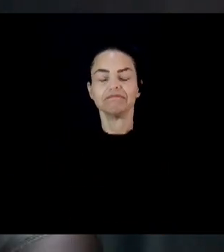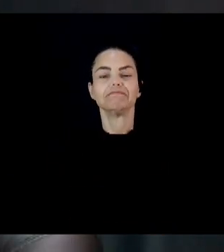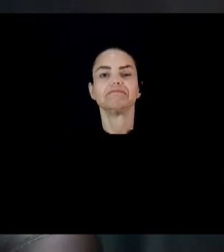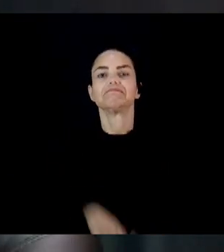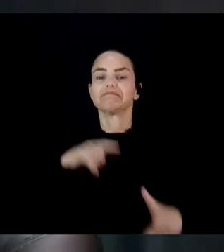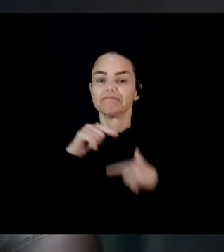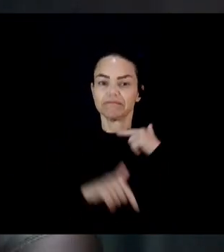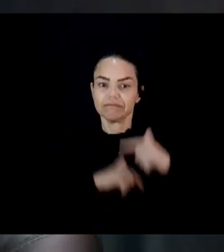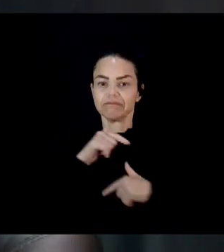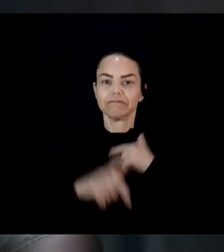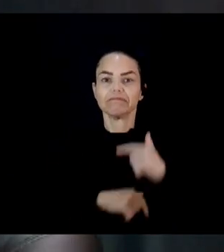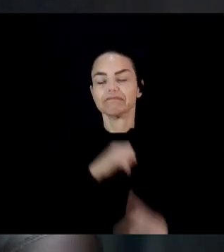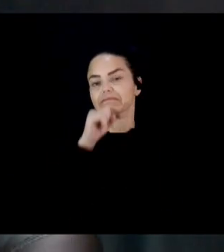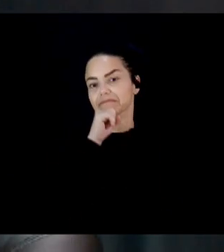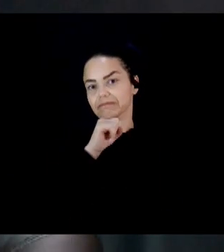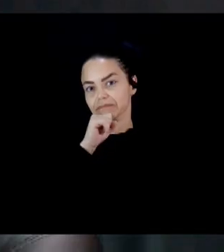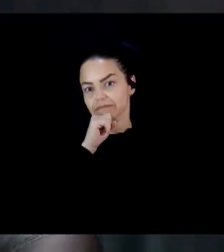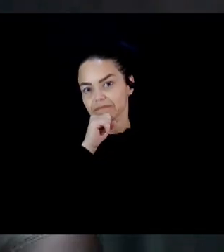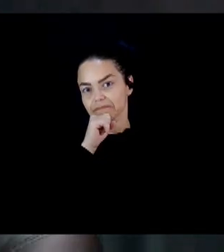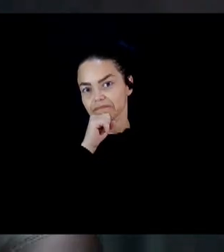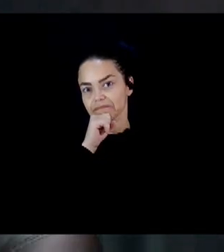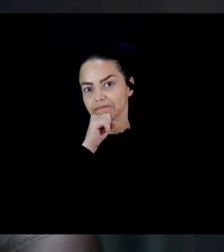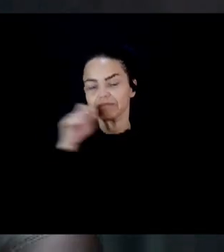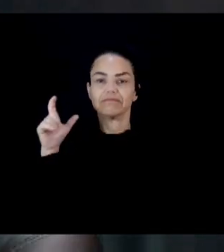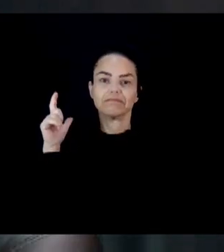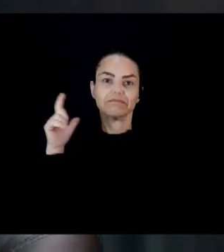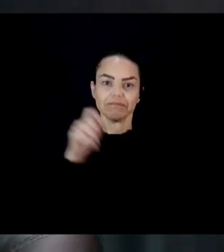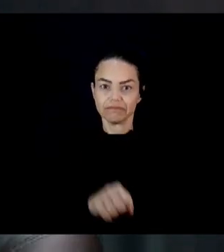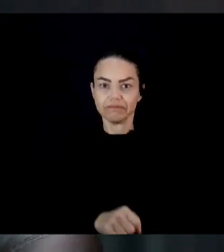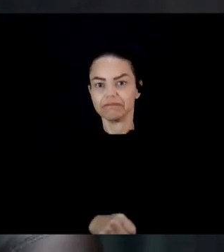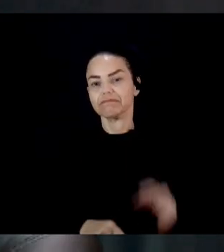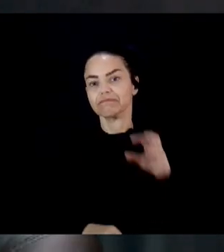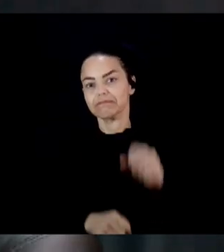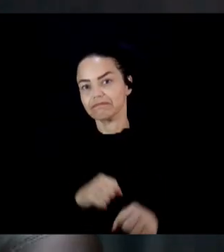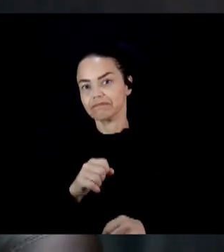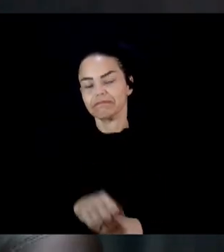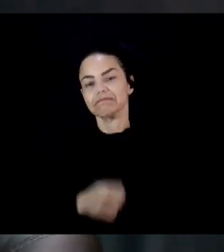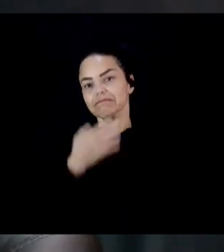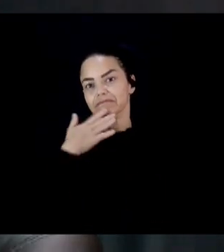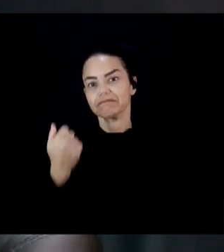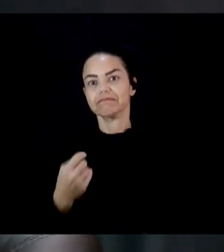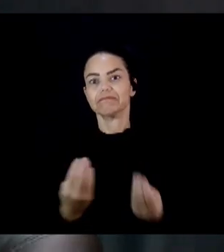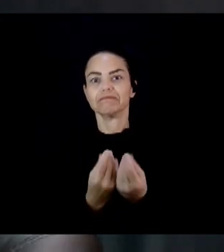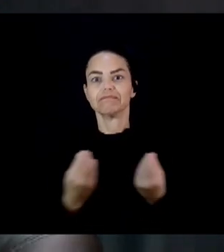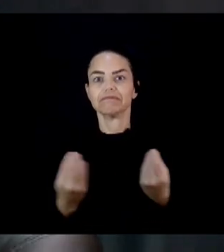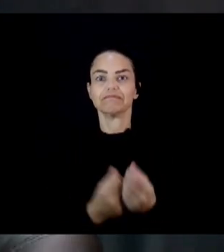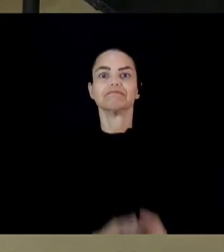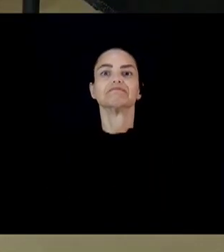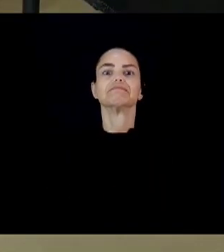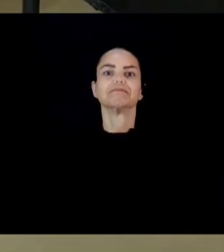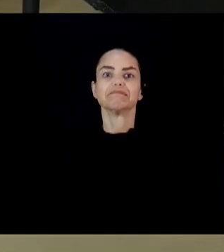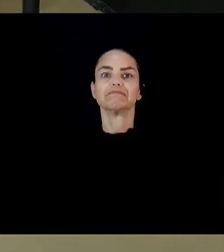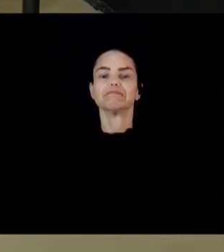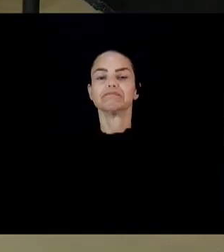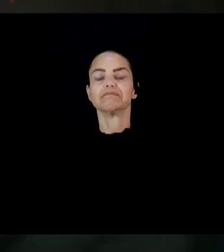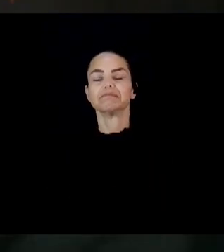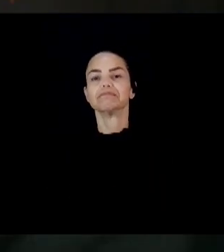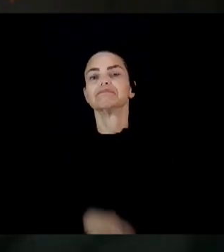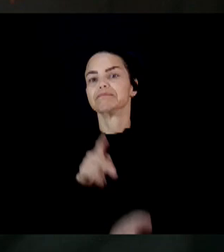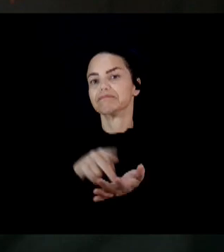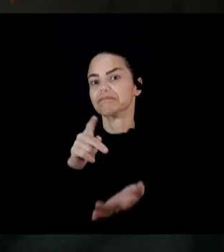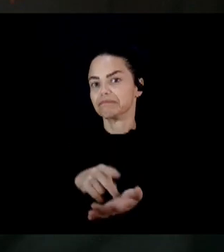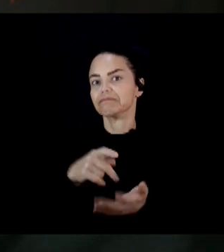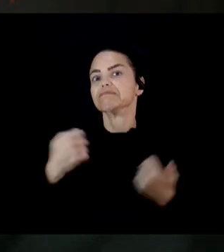para que esse envelhecimento que a gente conquistou seja de melhor qualidade. Muito bem, é verdade. A gente